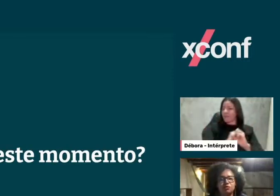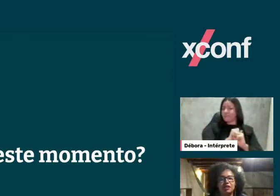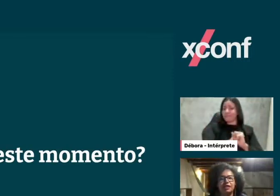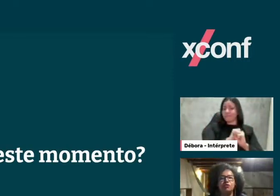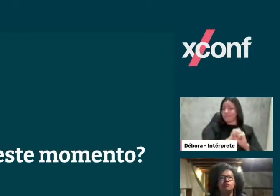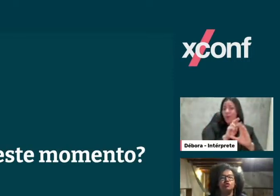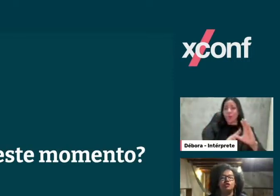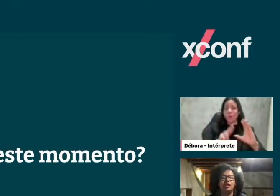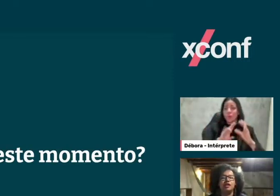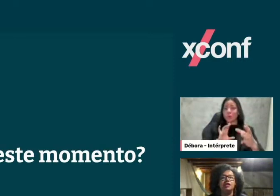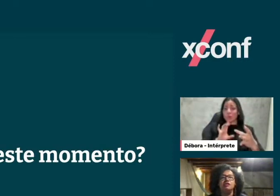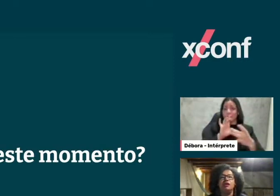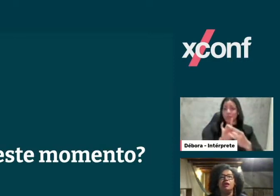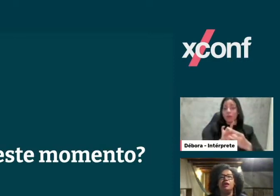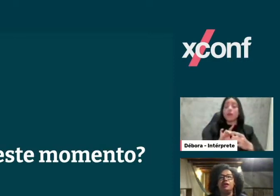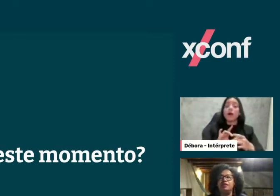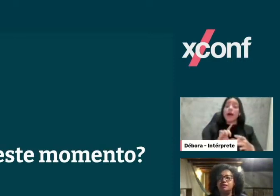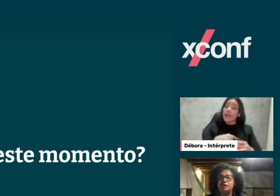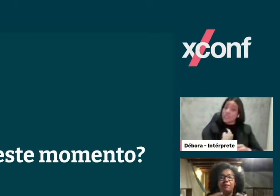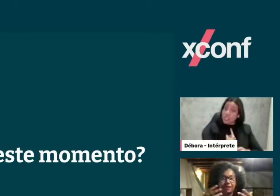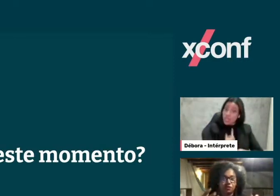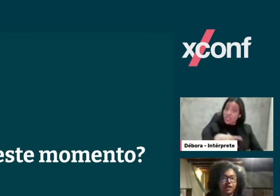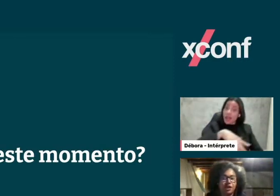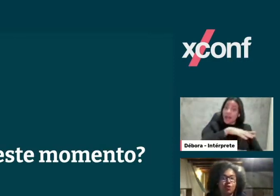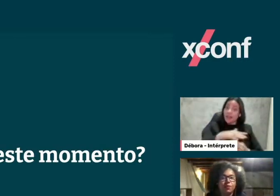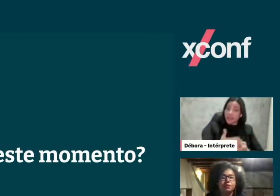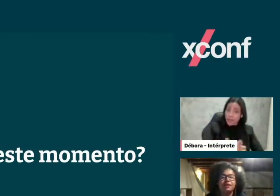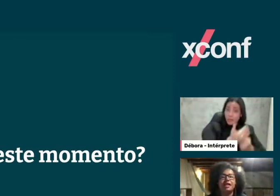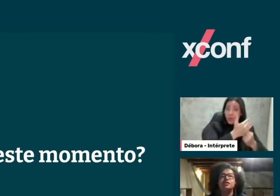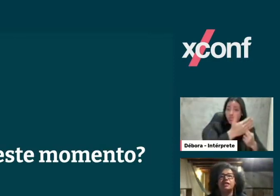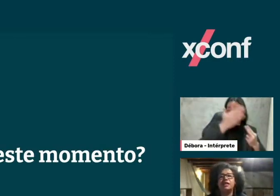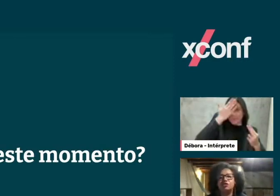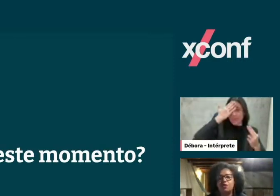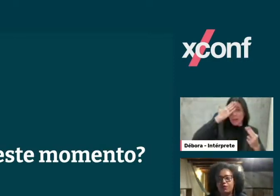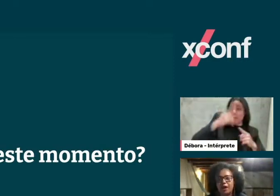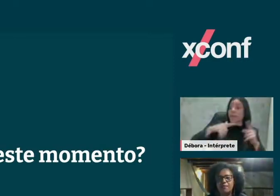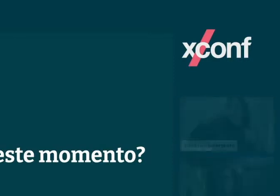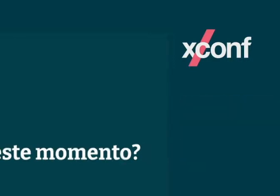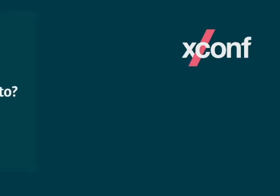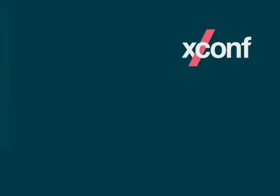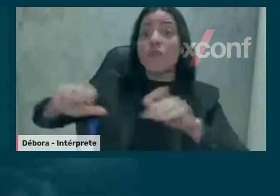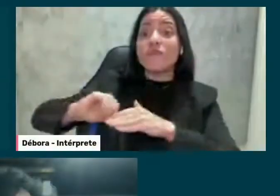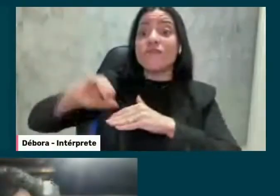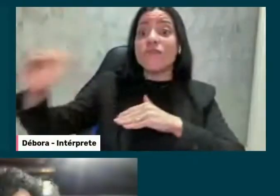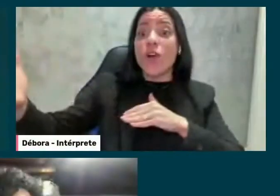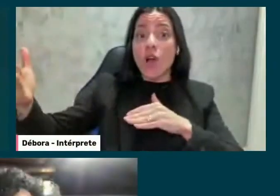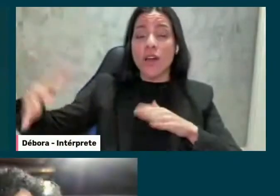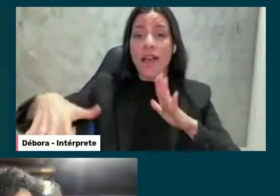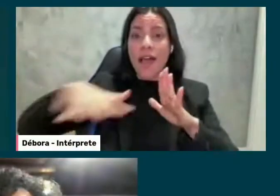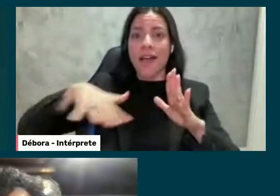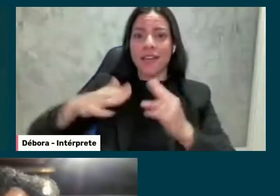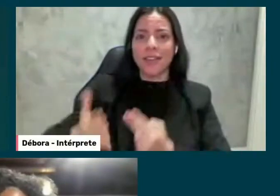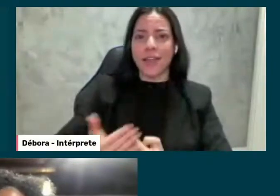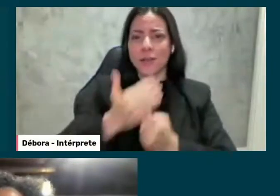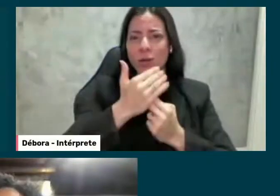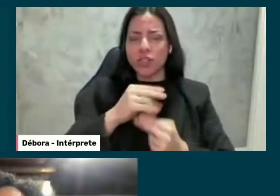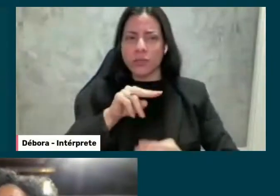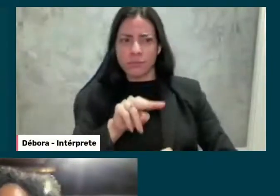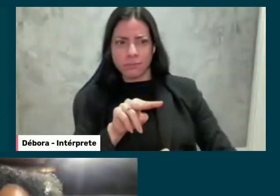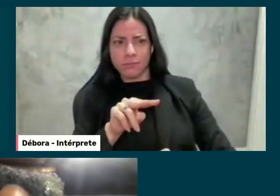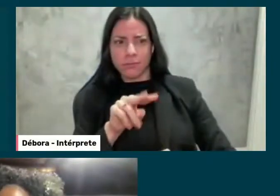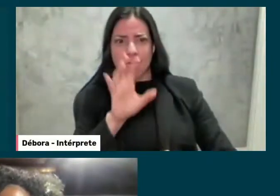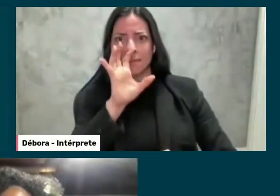são fora do mundo da tecnologia se impressionaram com a possibilidade de interagir com uma ferramenta de inteligência